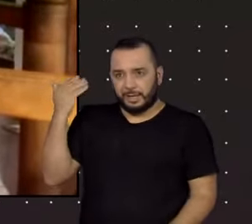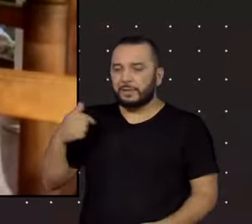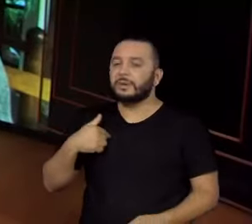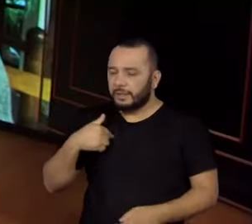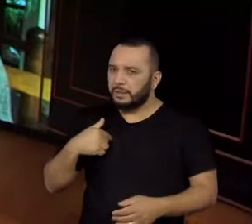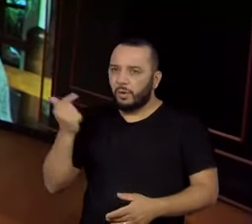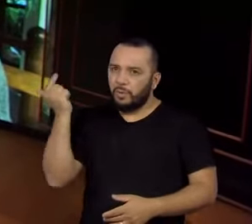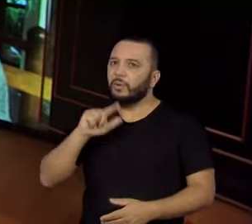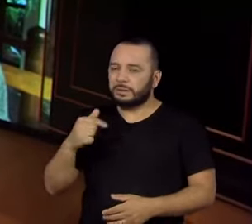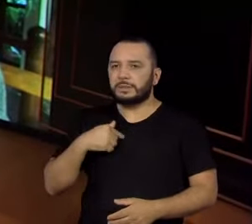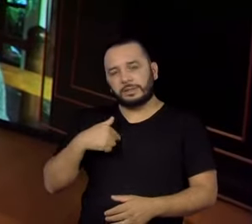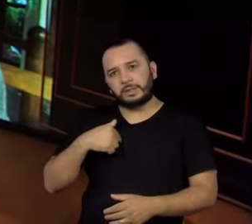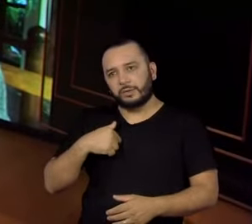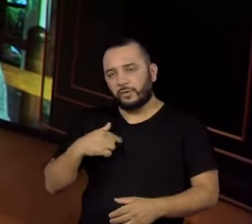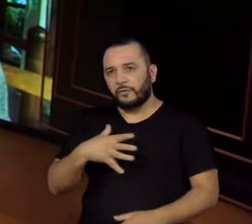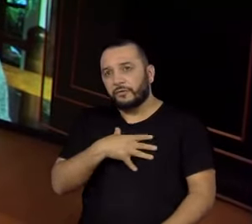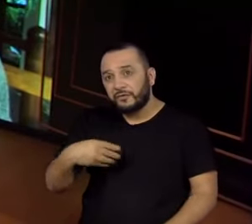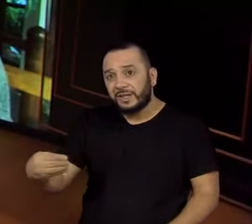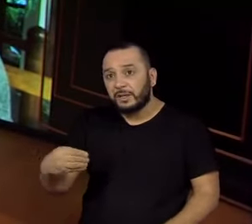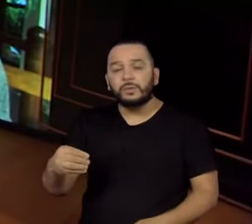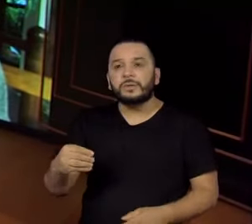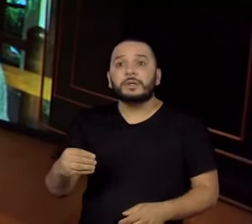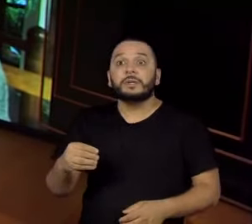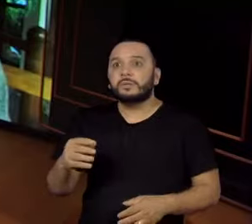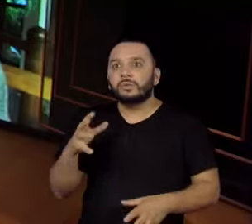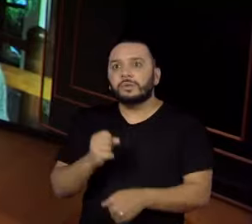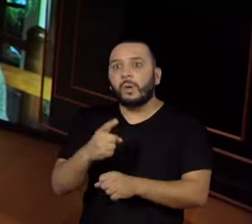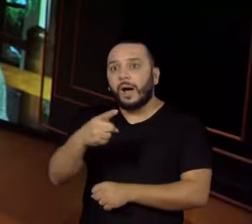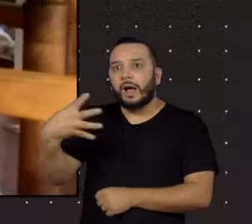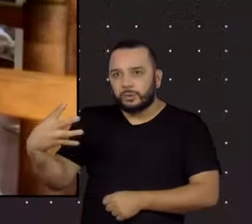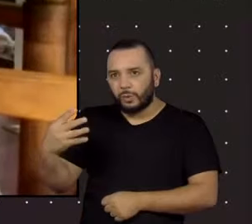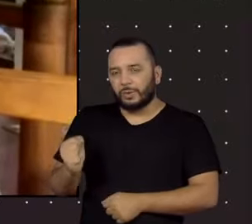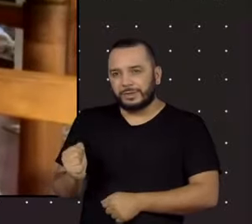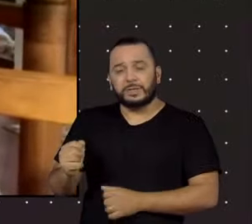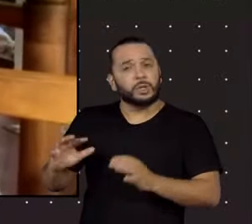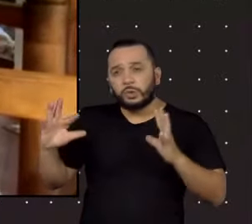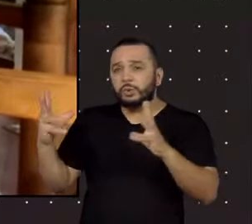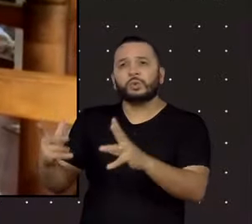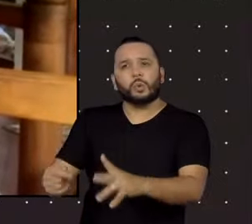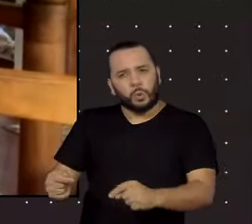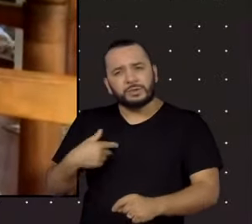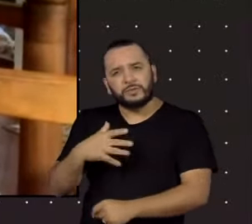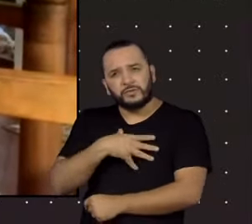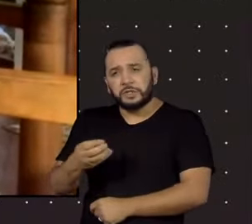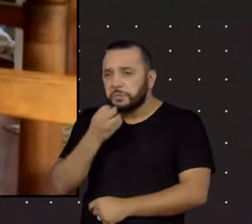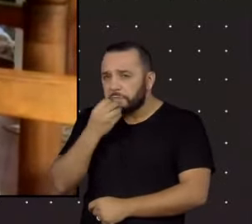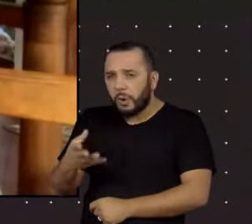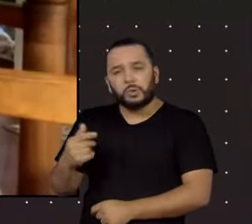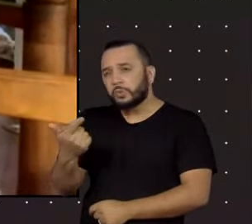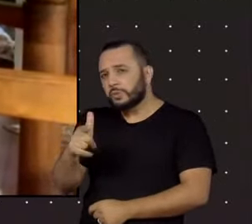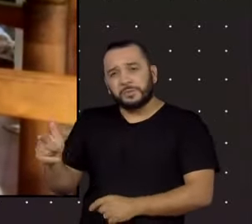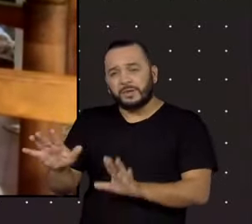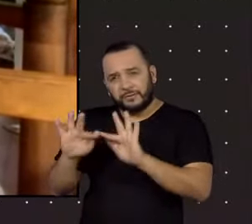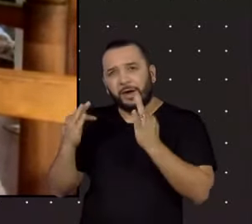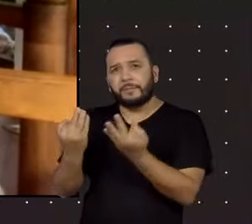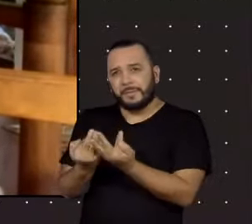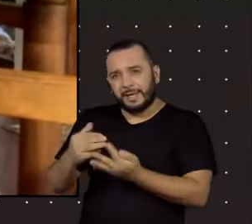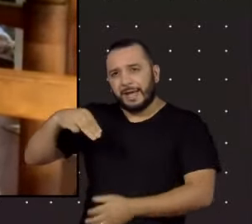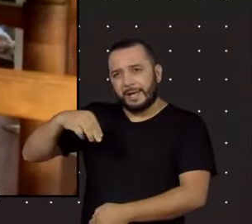e todos eles muito bem educados. Todos deram certo na vida, não teve nenhum estelionatário nem nada, é uma coisa maravilhosa essa família